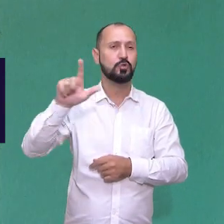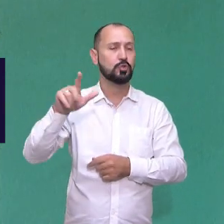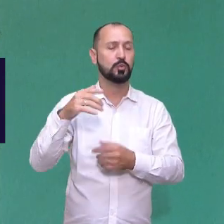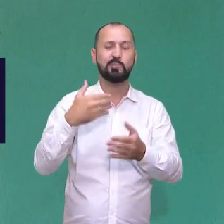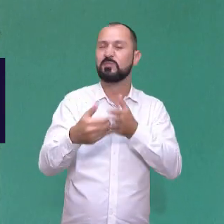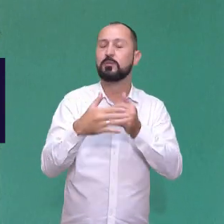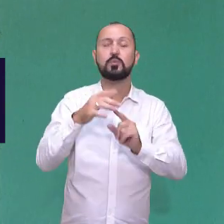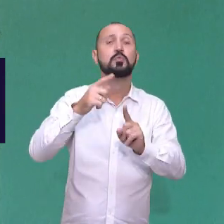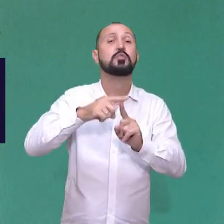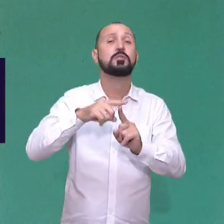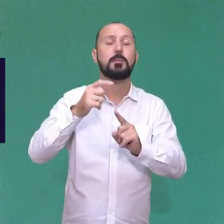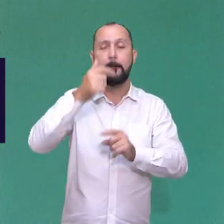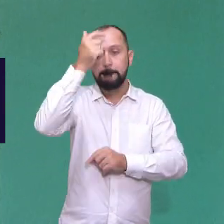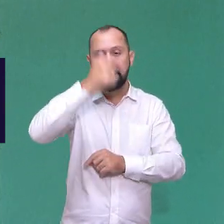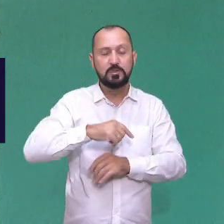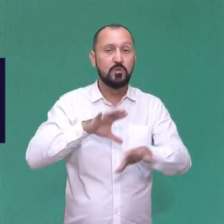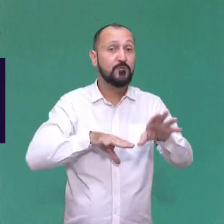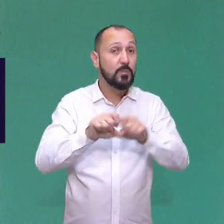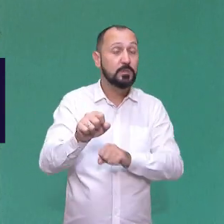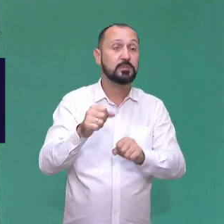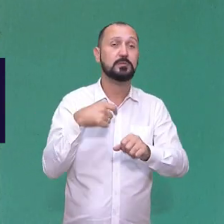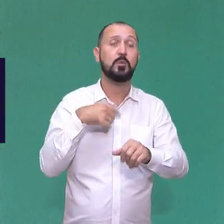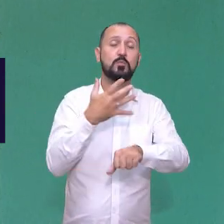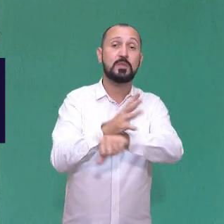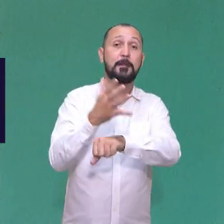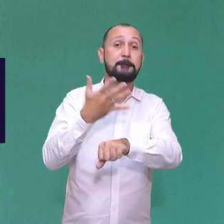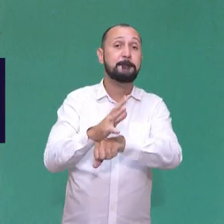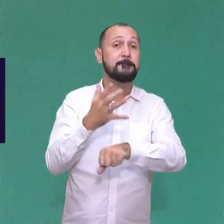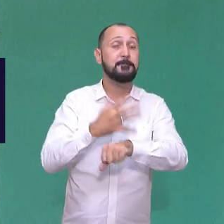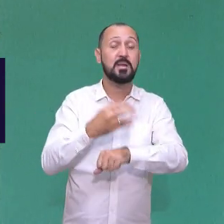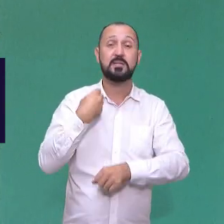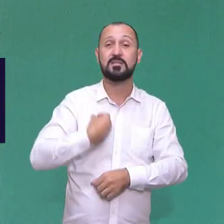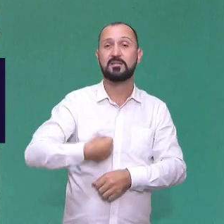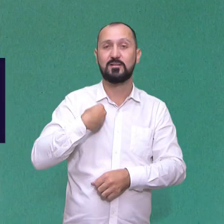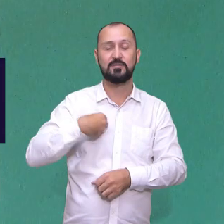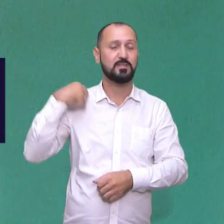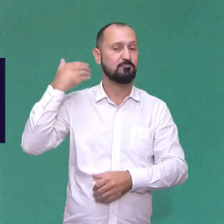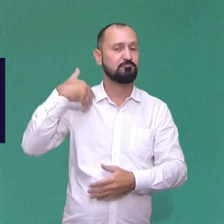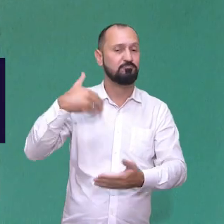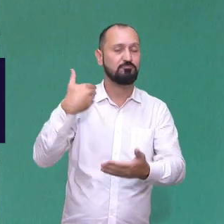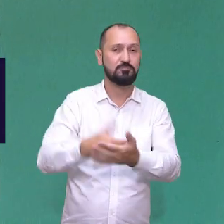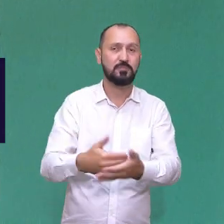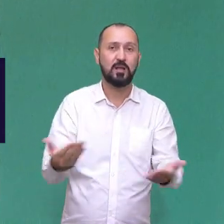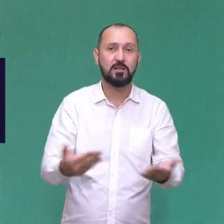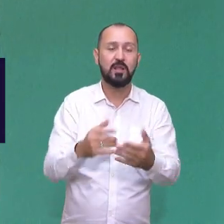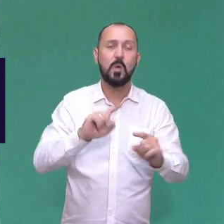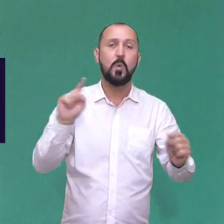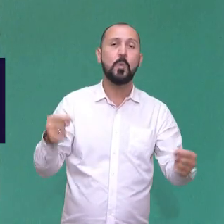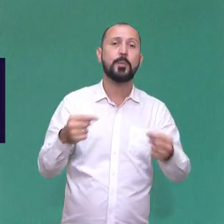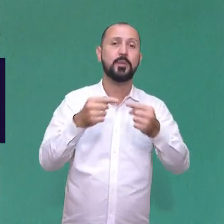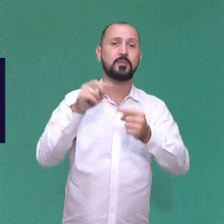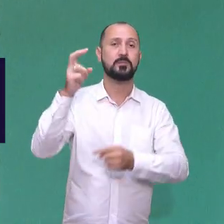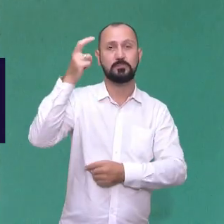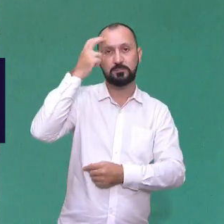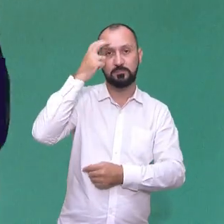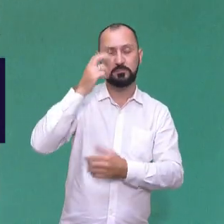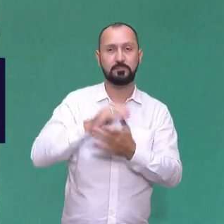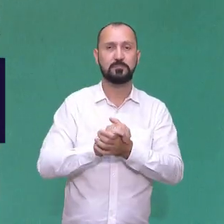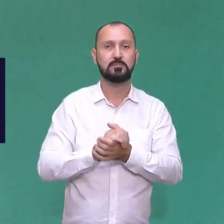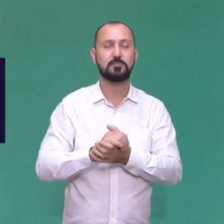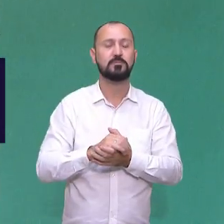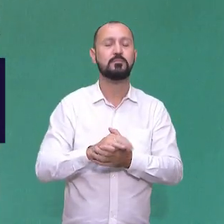Aqui, independente de gosto musical ou de qualquer coisa, vamos falar da pessoa, da sua formação, da sua prática, da sua vida,